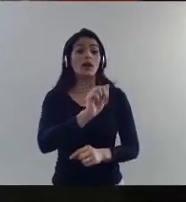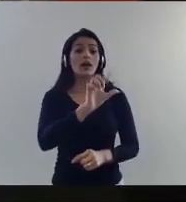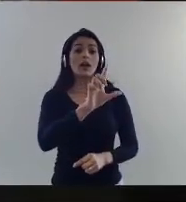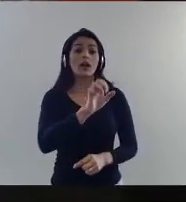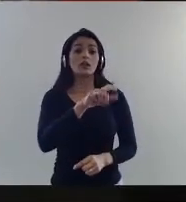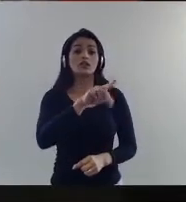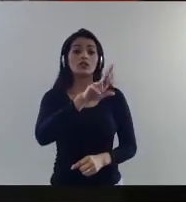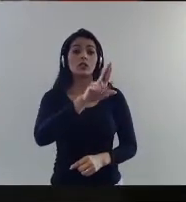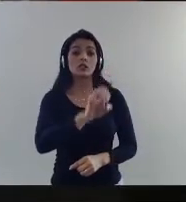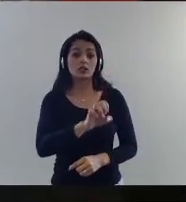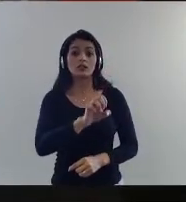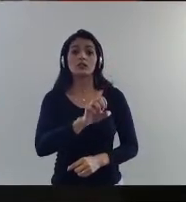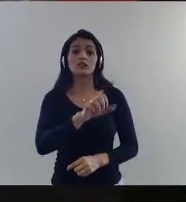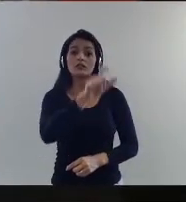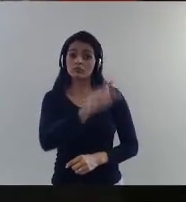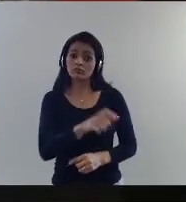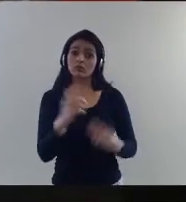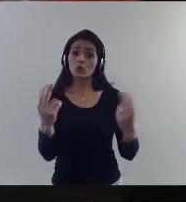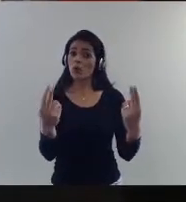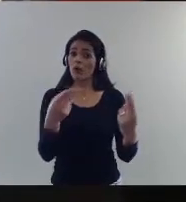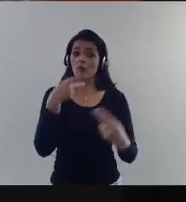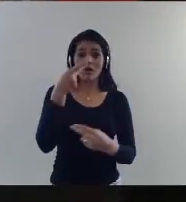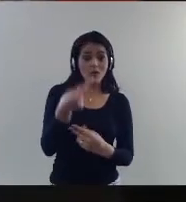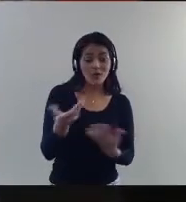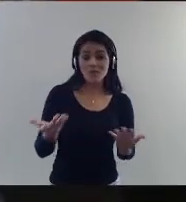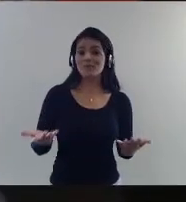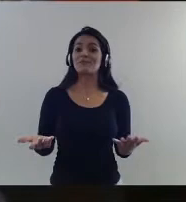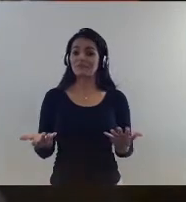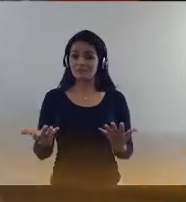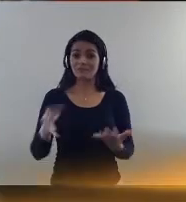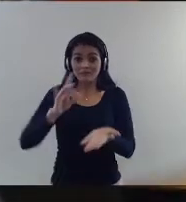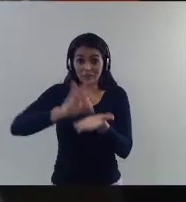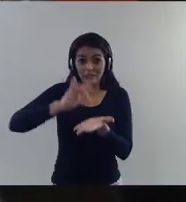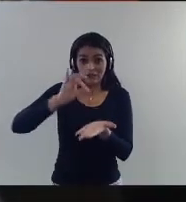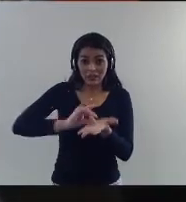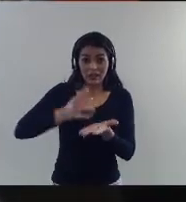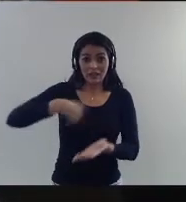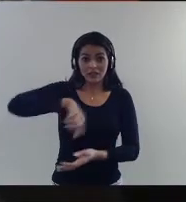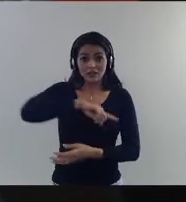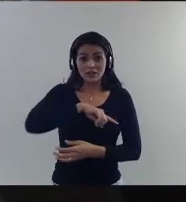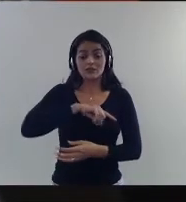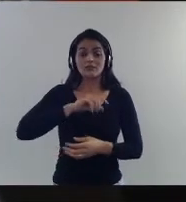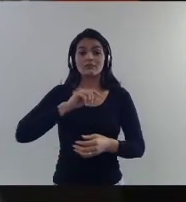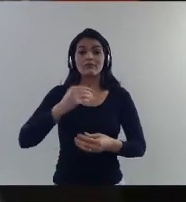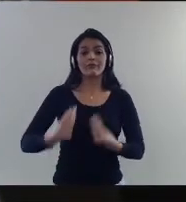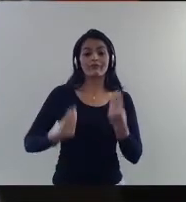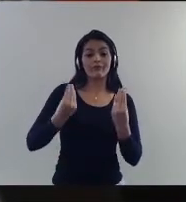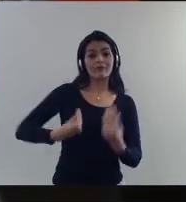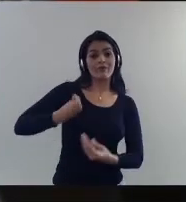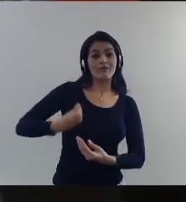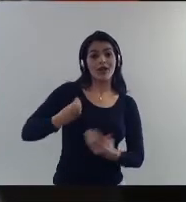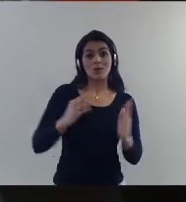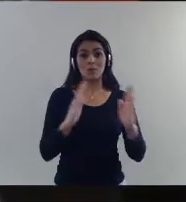Alexandre Zavlai que tratou, né? Que, na verdade, nós estamos passando por um momento